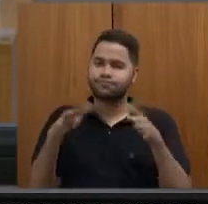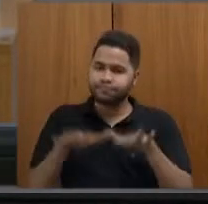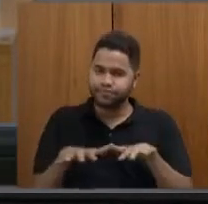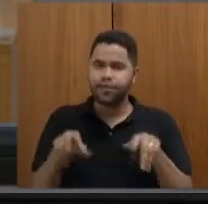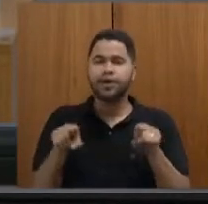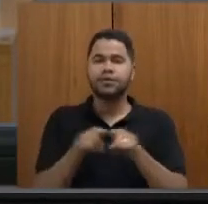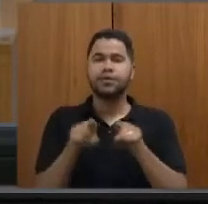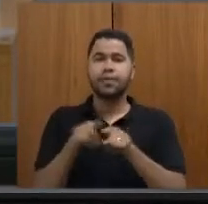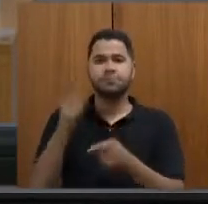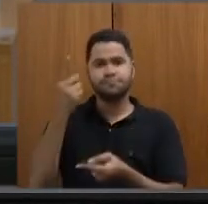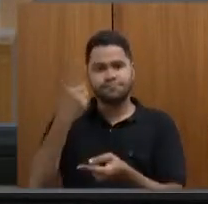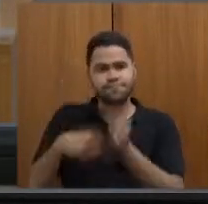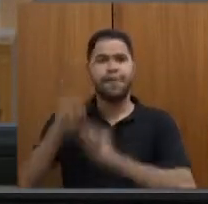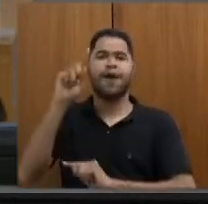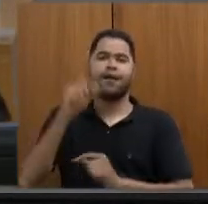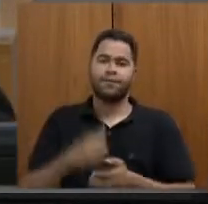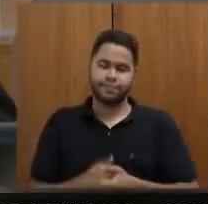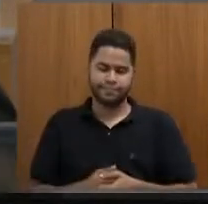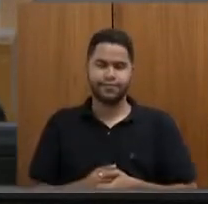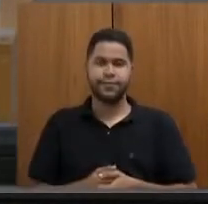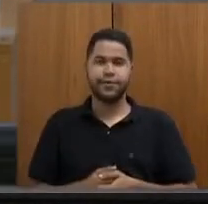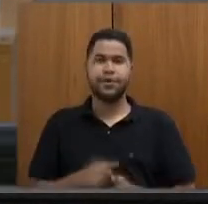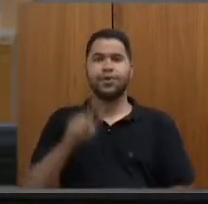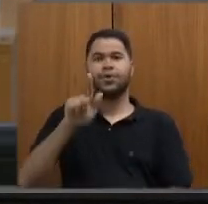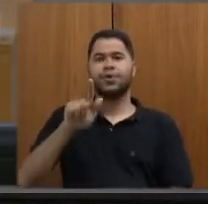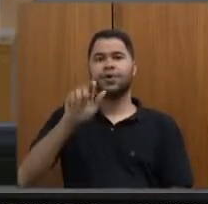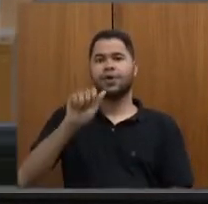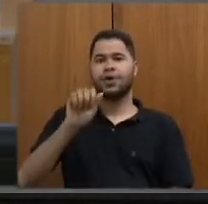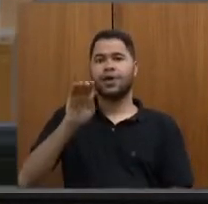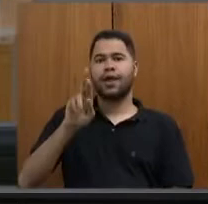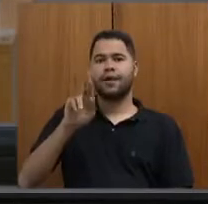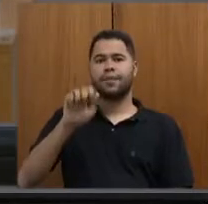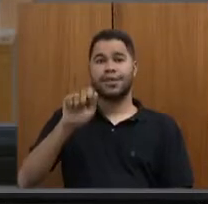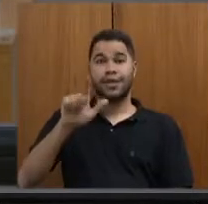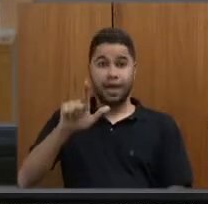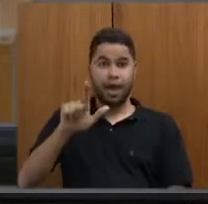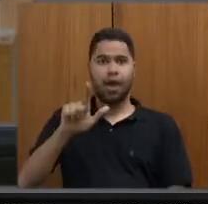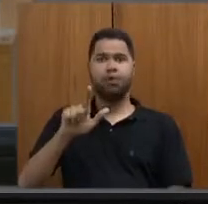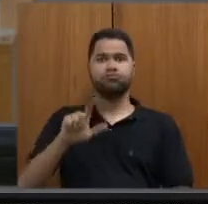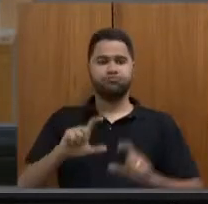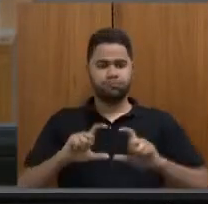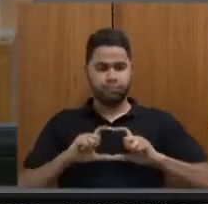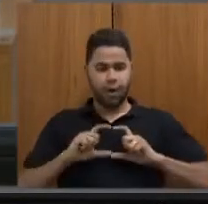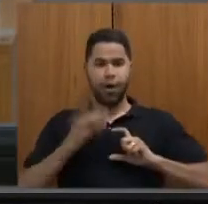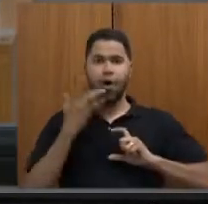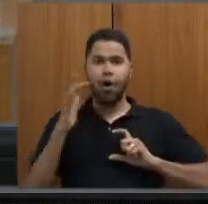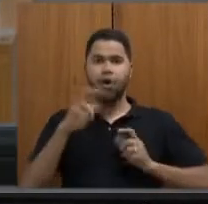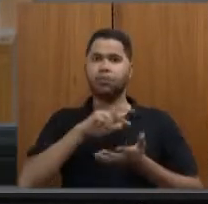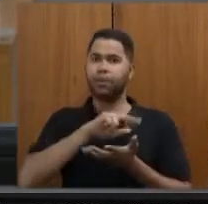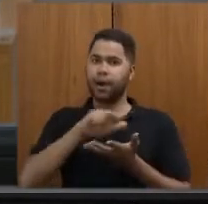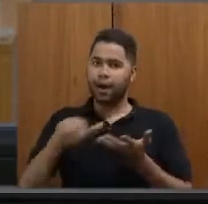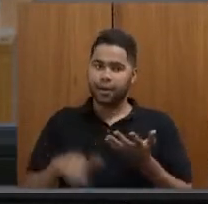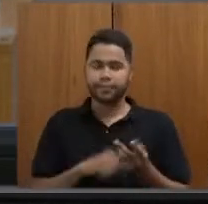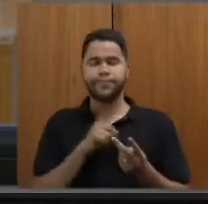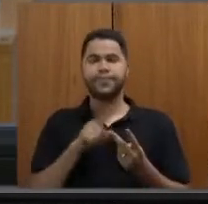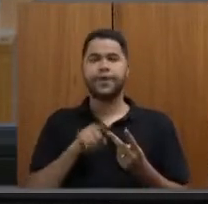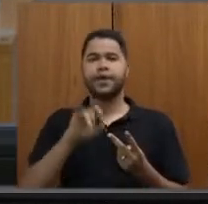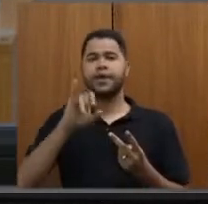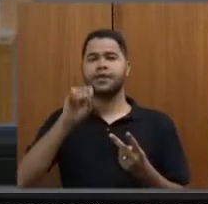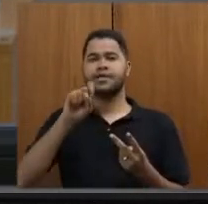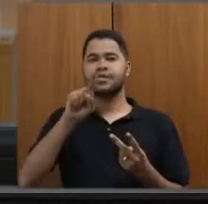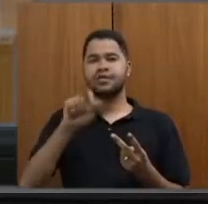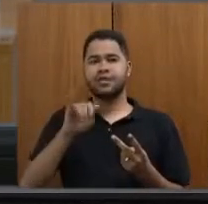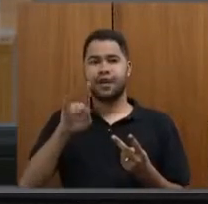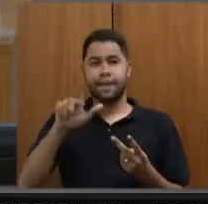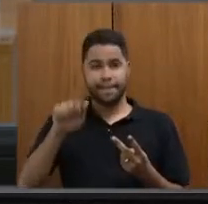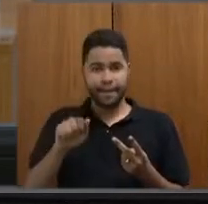e superação. Nós temos o Gabrielzinho, que ganhou várias medalhas de ouro. Temos a Isabela,